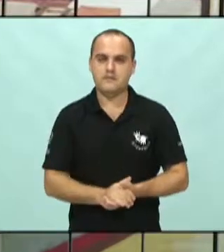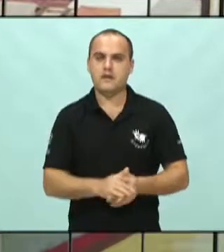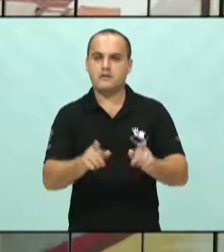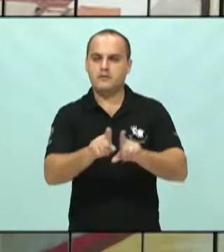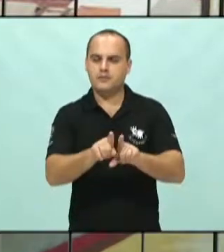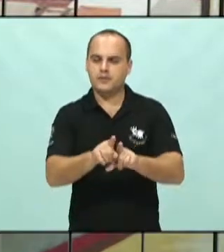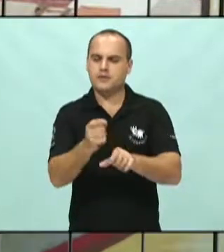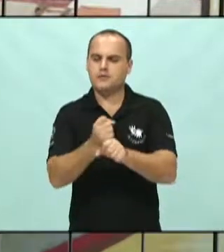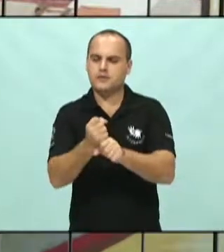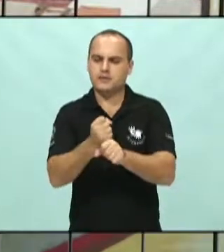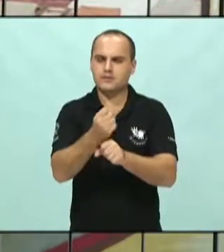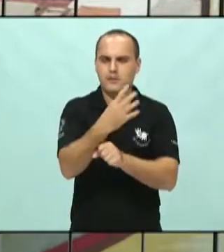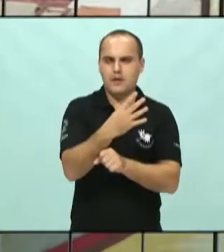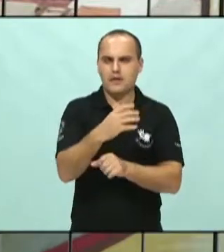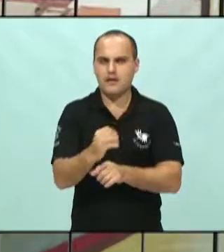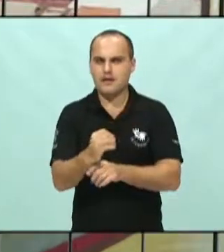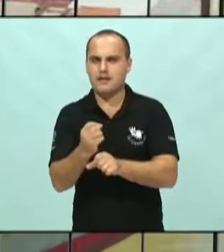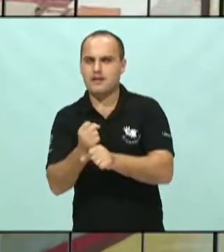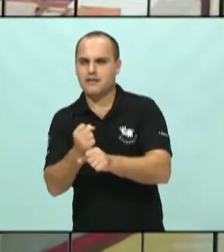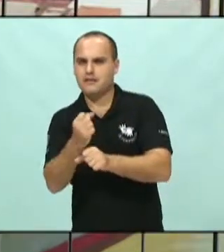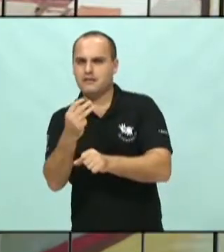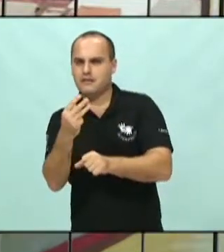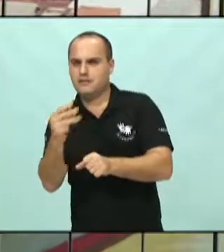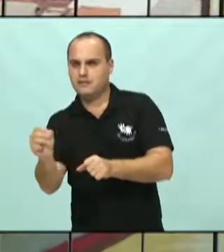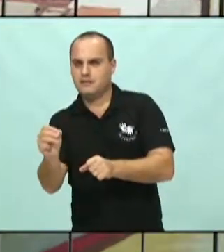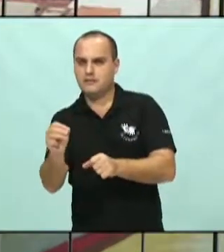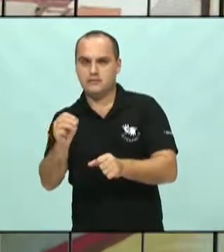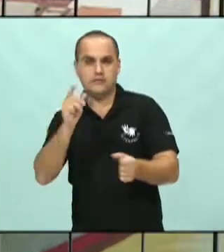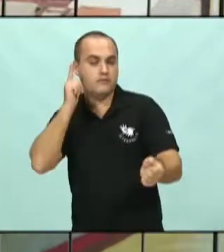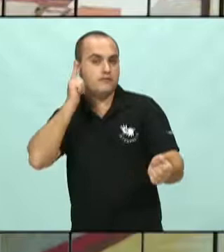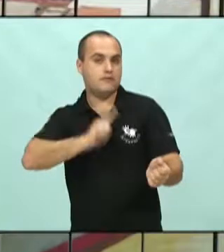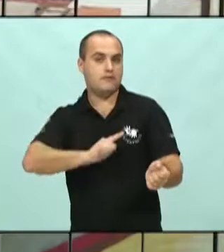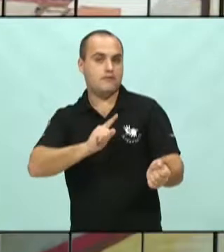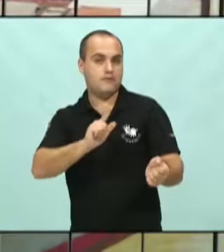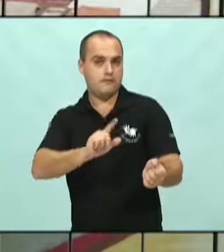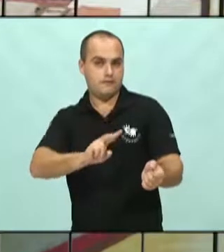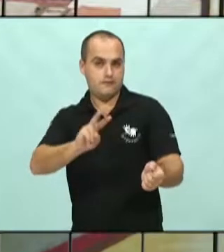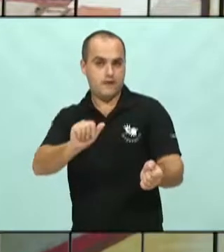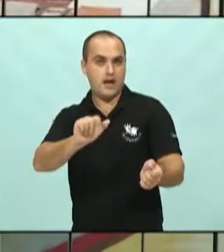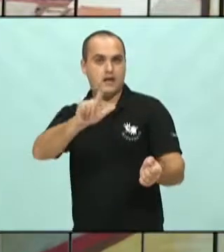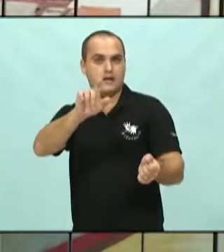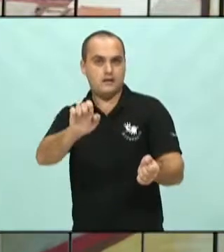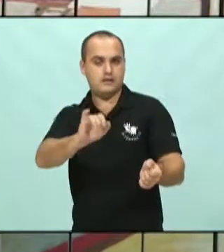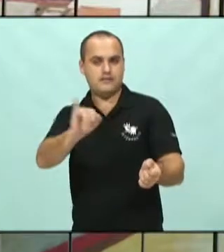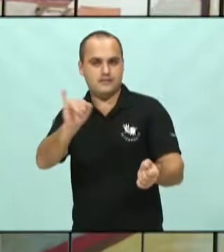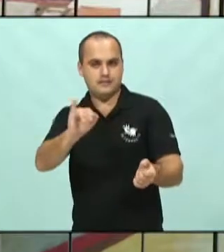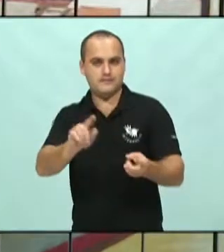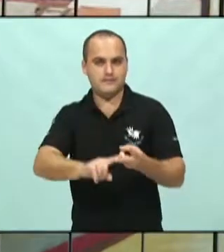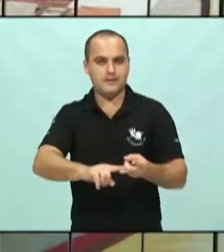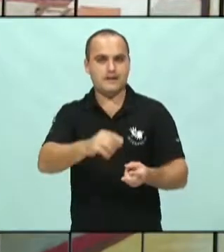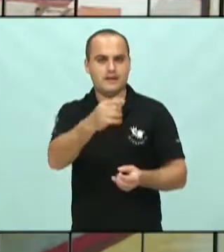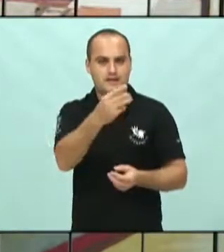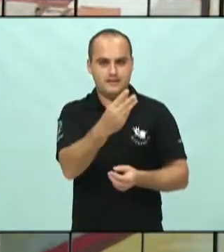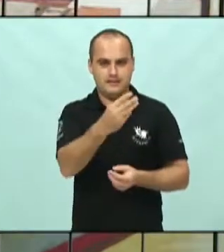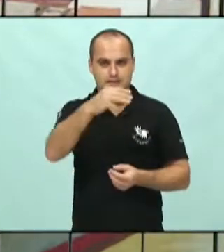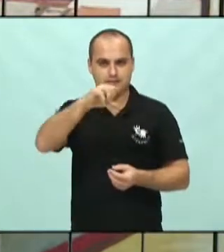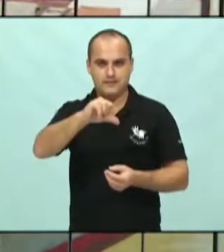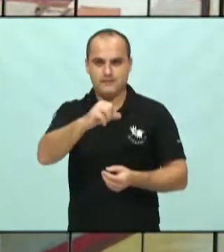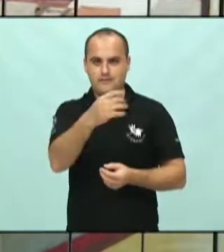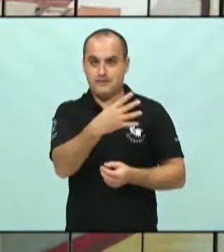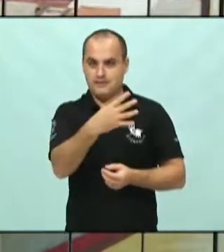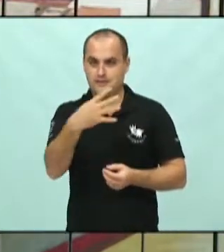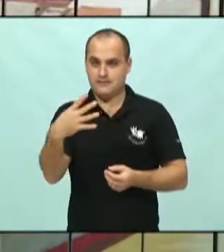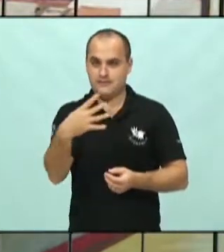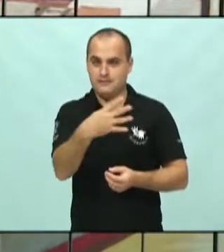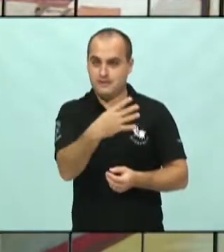nos anos 40, anos 30, ele foi campeão do Vale de Itajaí 3 vezes, né? Em 39, 44 e 46. Então,